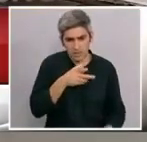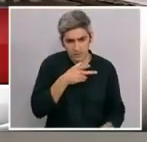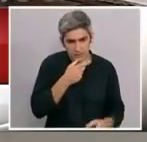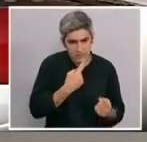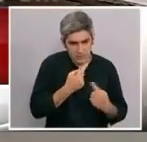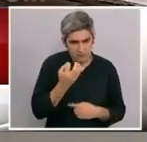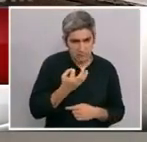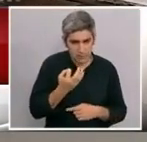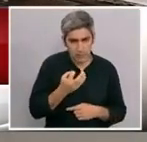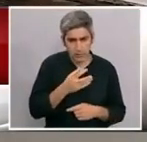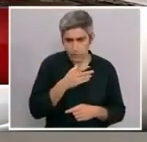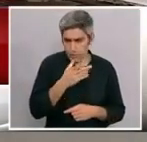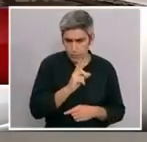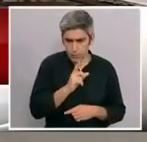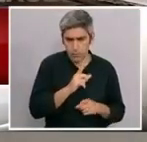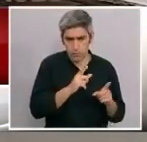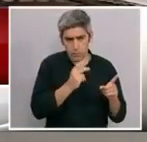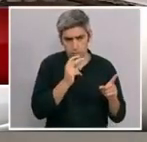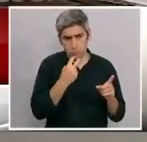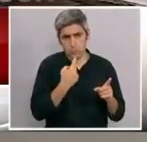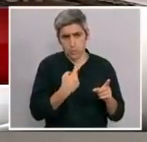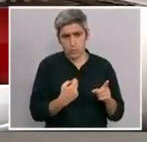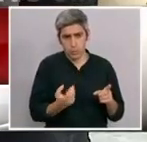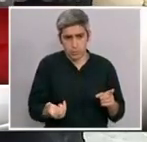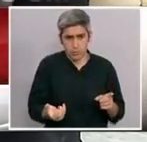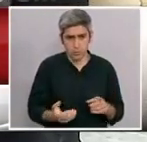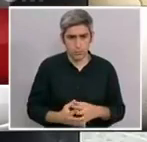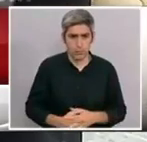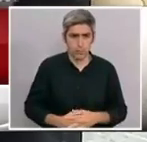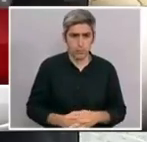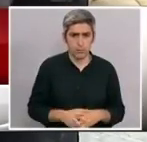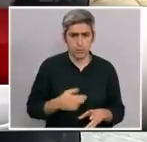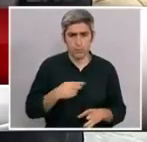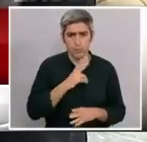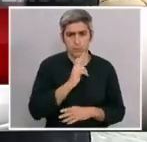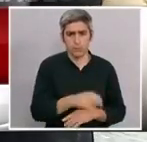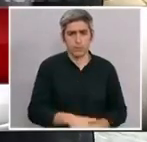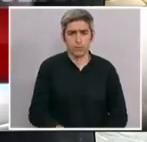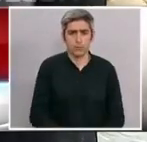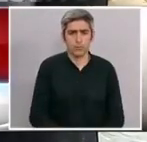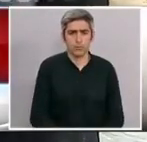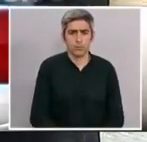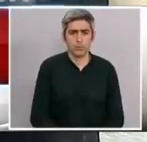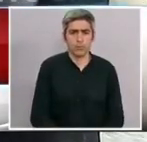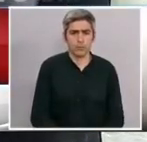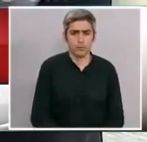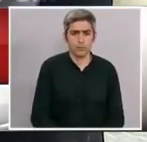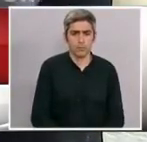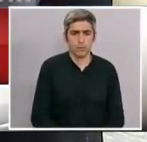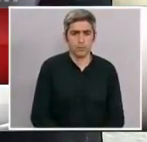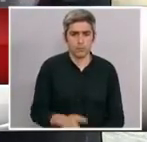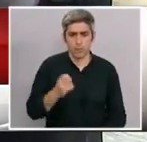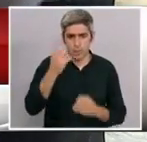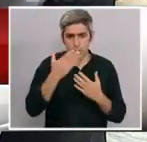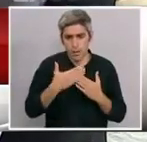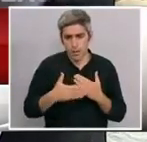queixinhas? Eu não fui fazer queixinhas, o senhor doutor é que me perguntou. E eu respondi-lhe. E sabe que ela andou ali uns dias